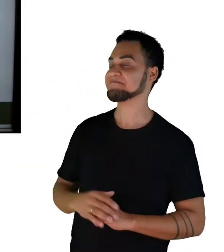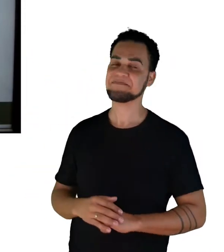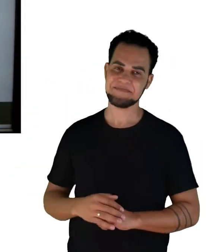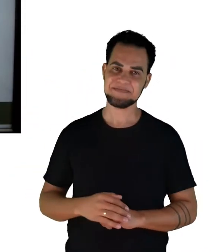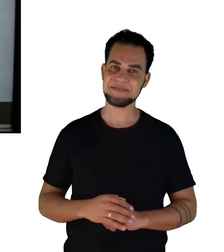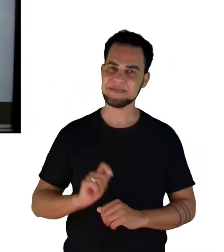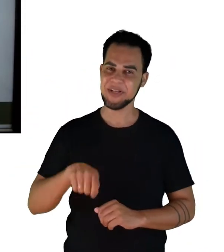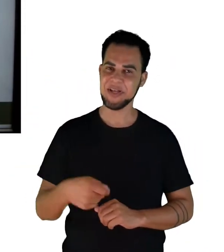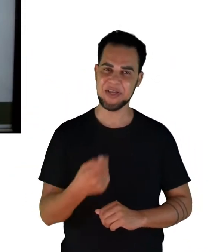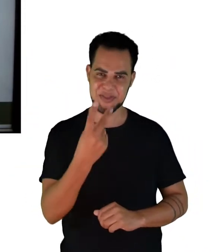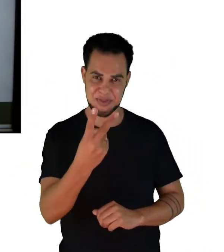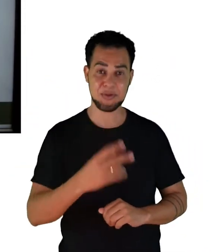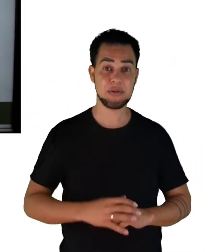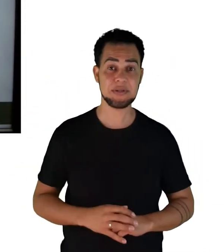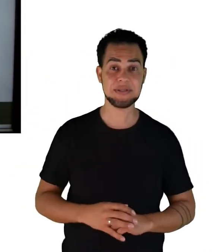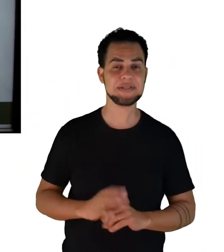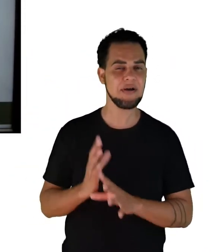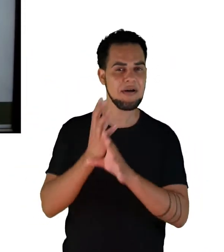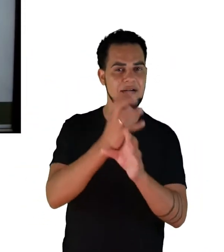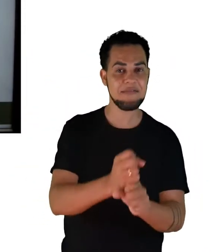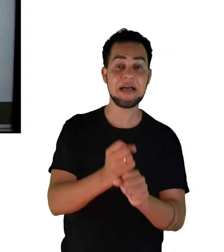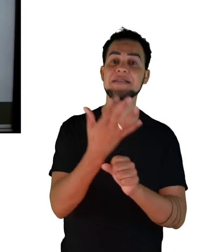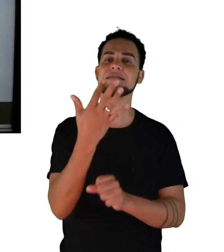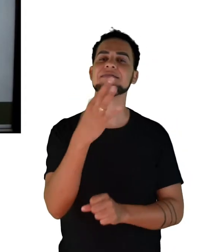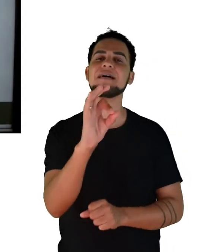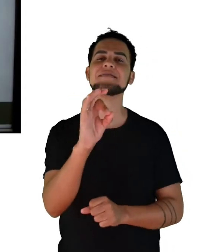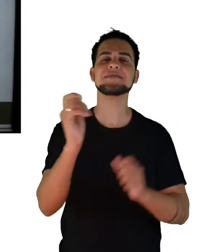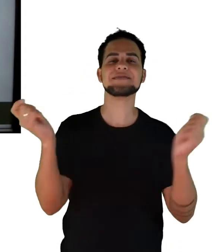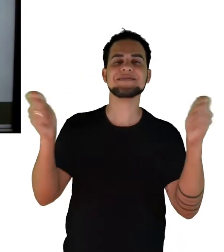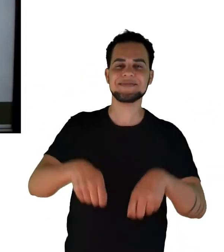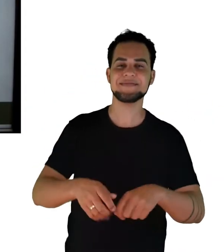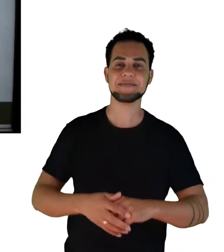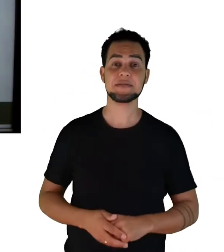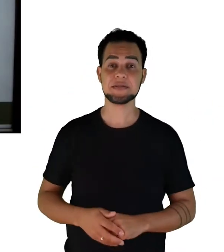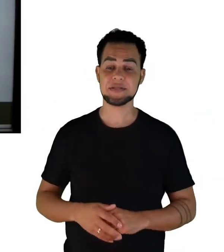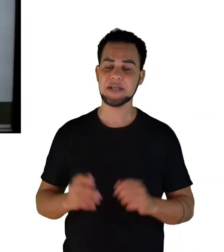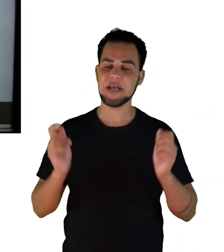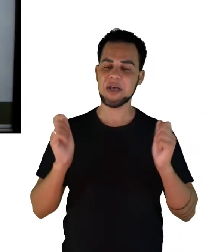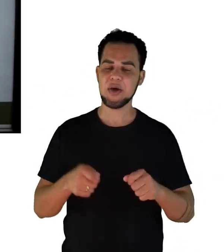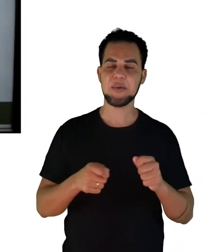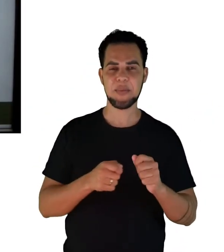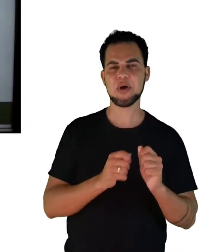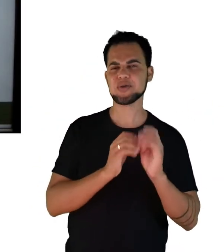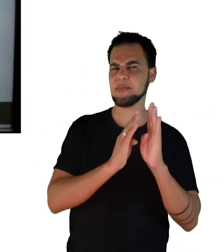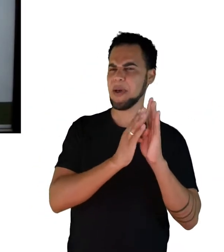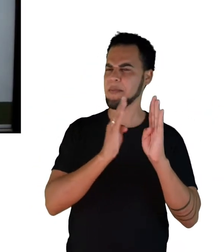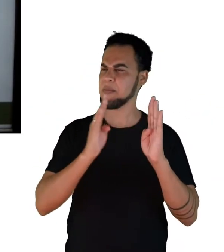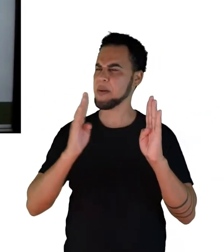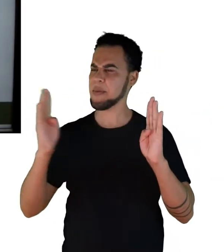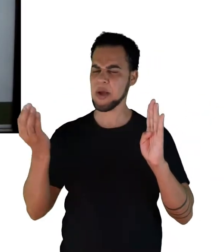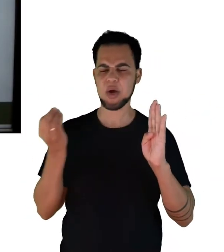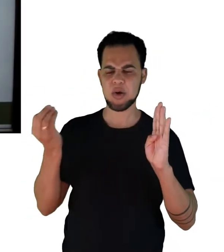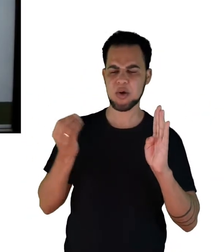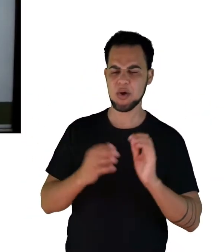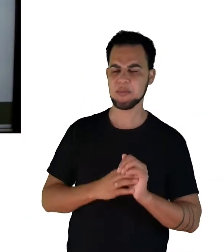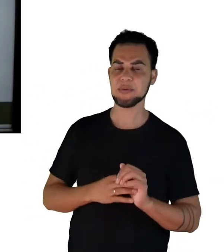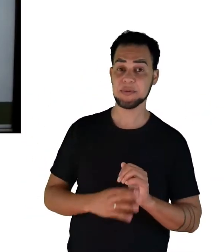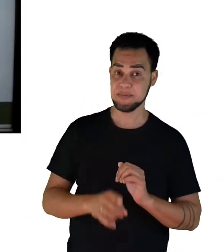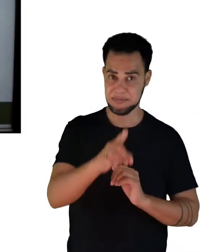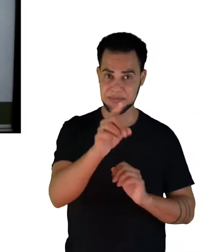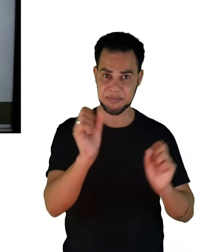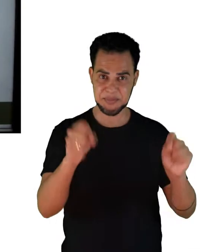é 2. Então eu vou ter 10 possibilidades. Eu posso até colocar pares ordenados da seguinte forma, para que